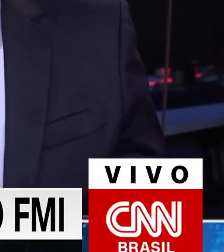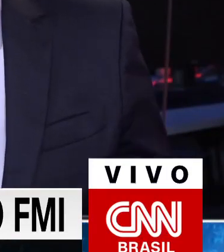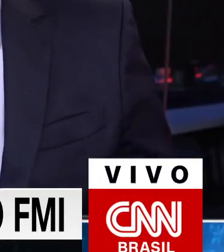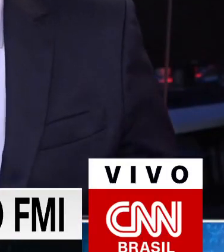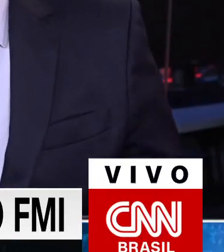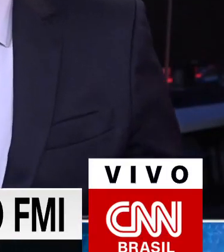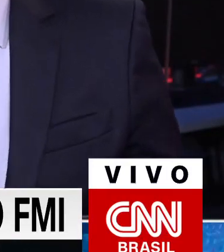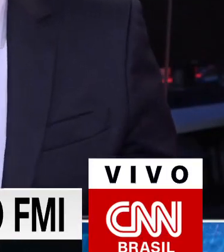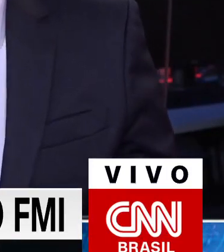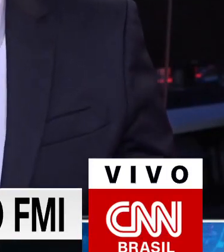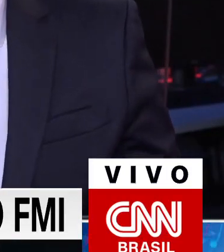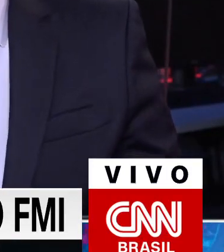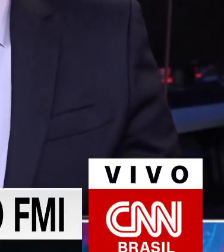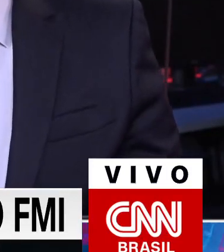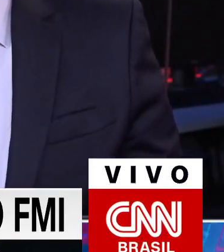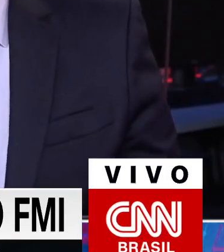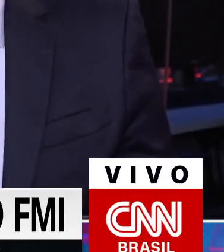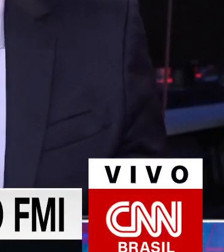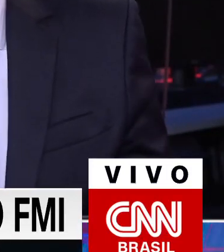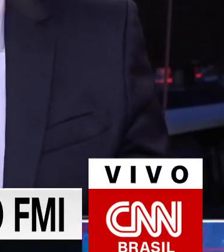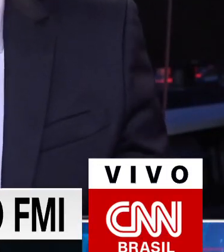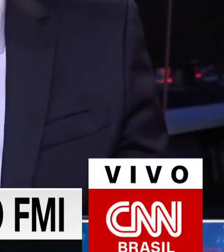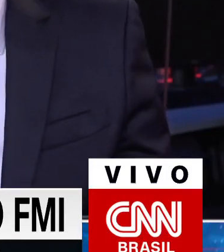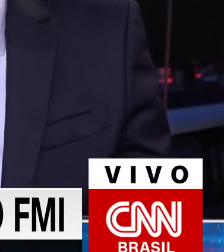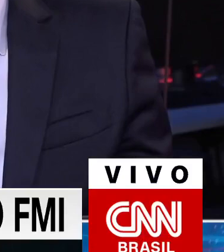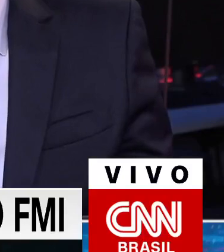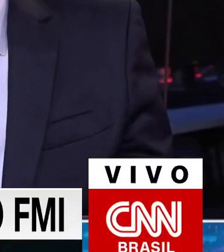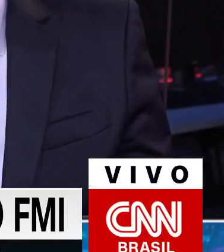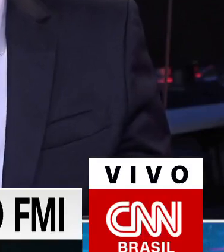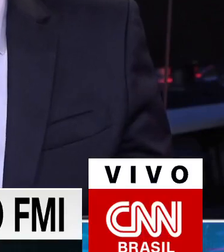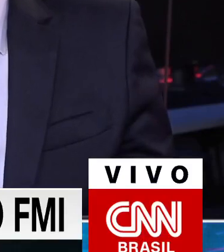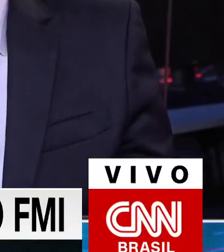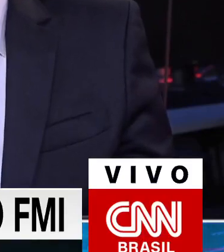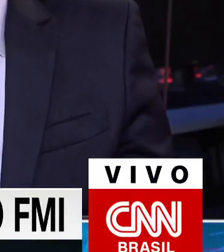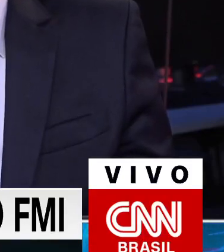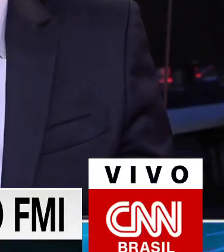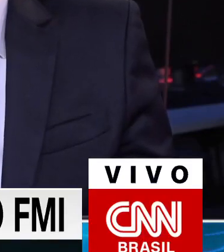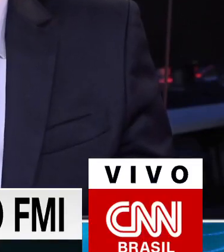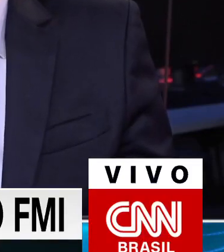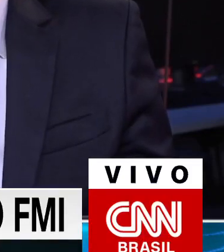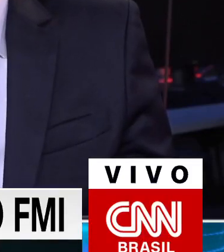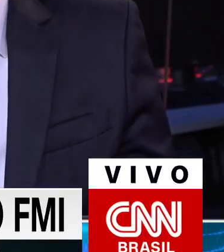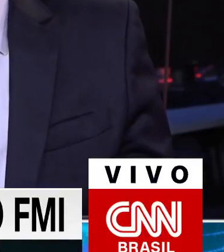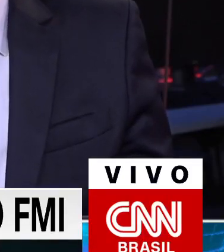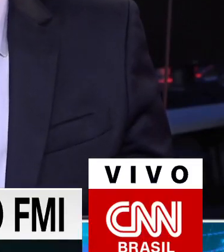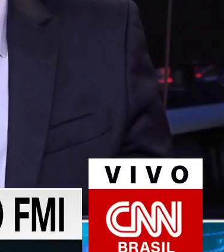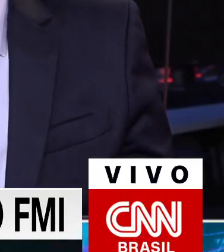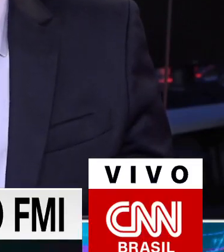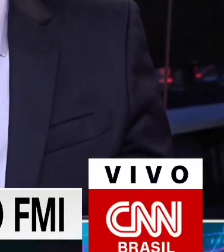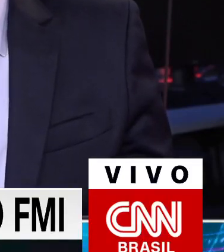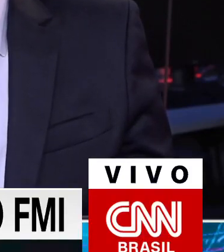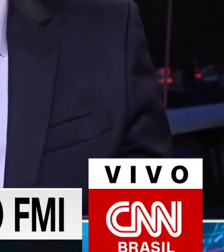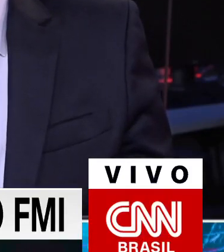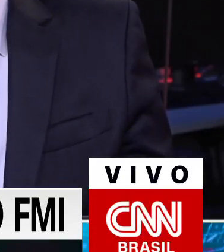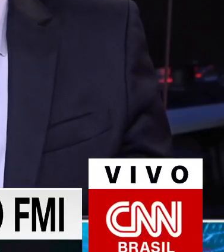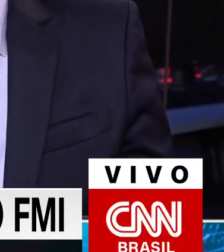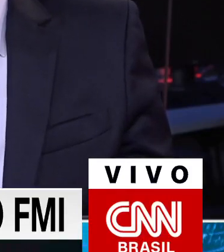Lorival Santana. E Lorival, além dessas duas sonoras, o Lula ainda tinha uma fala